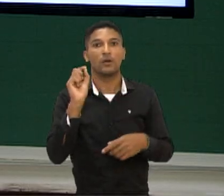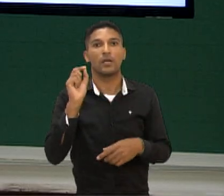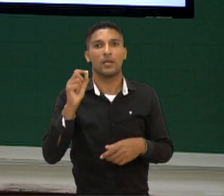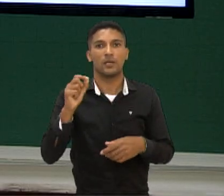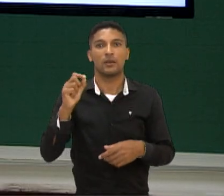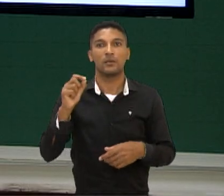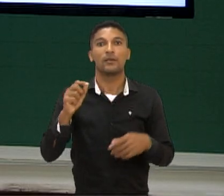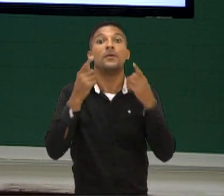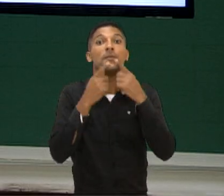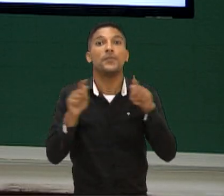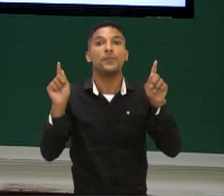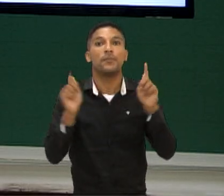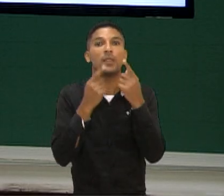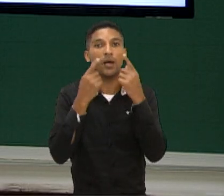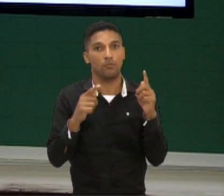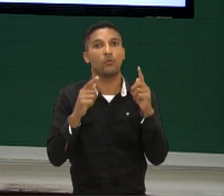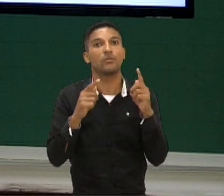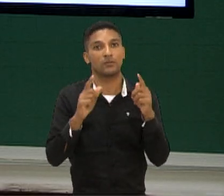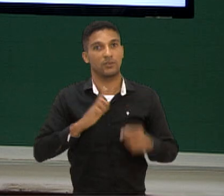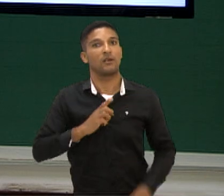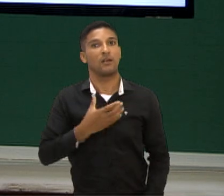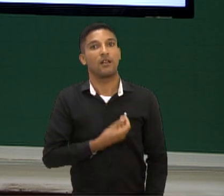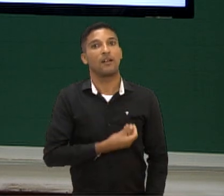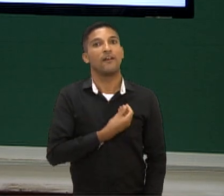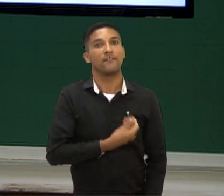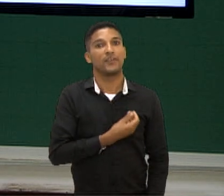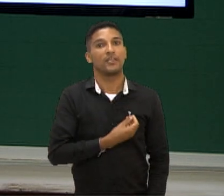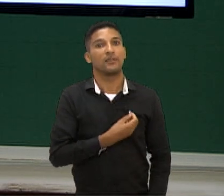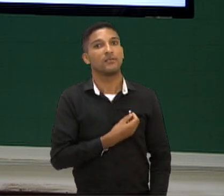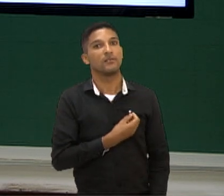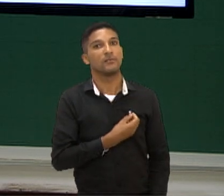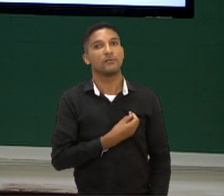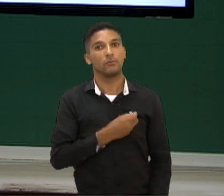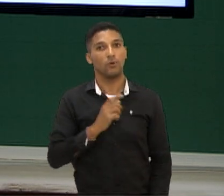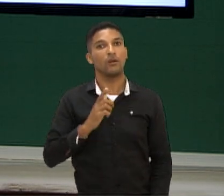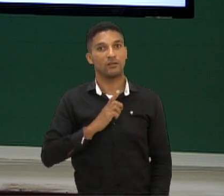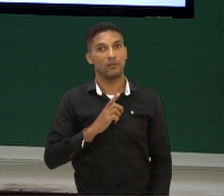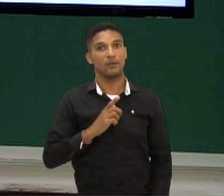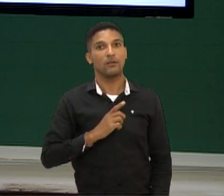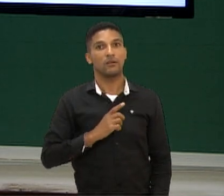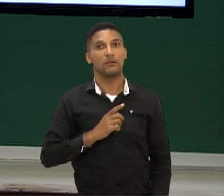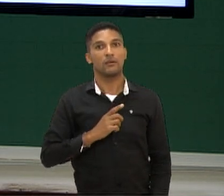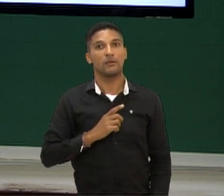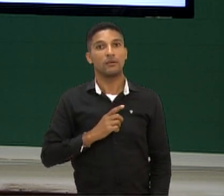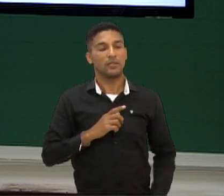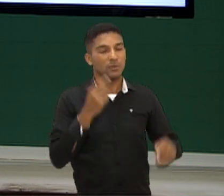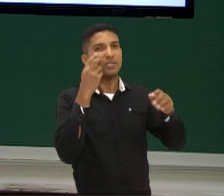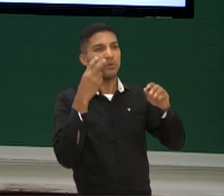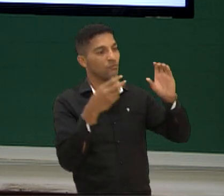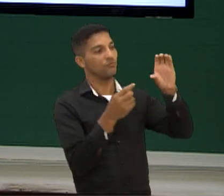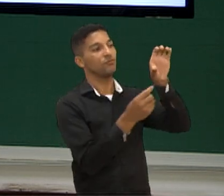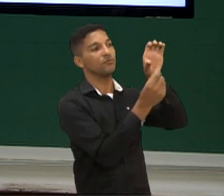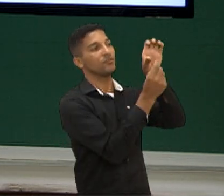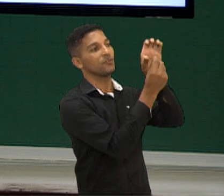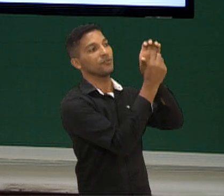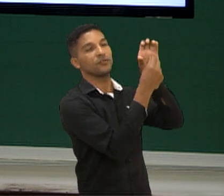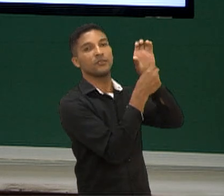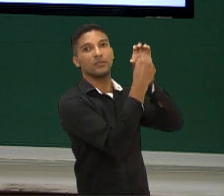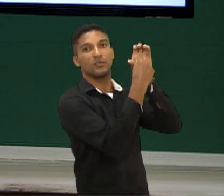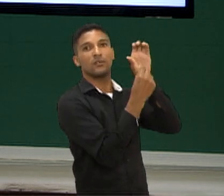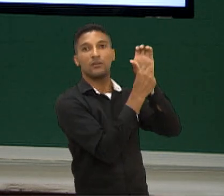a música também pode estar presente. Em alguns desses desenhos tem instrumentos musicais, né?